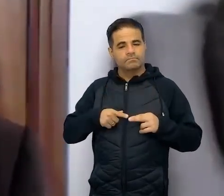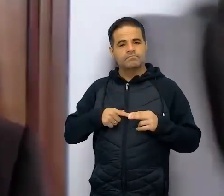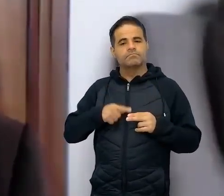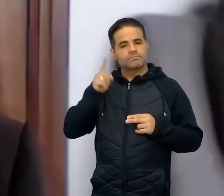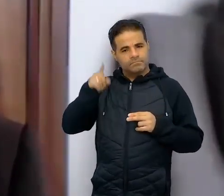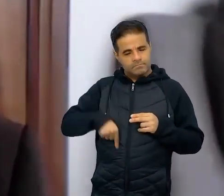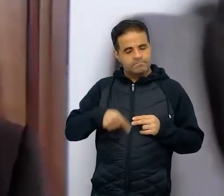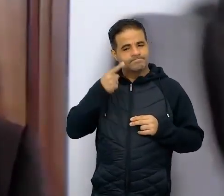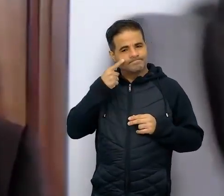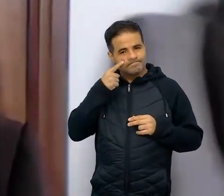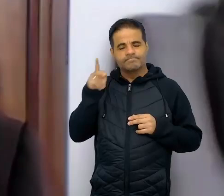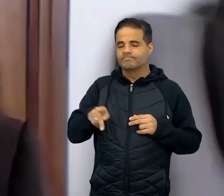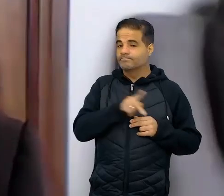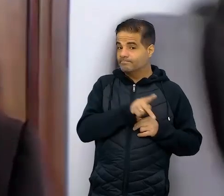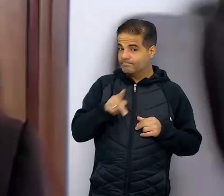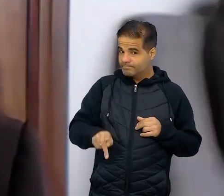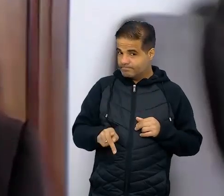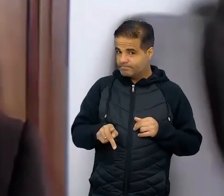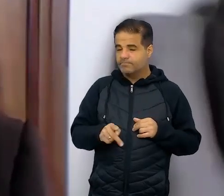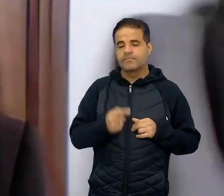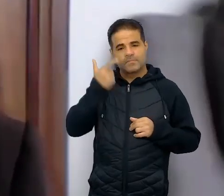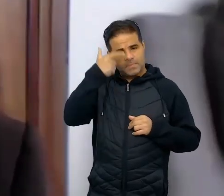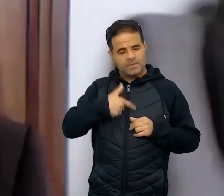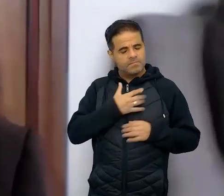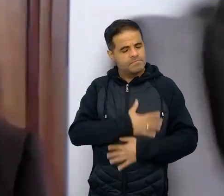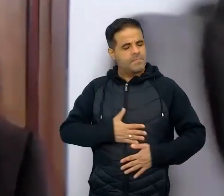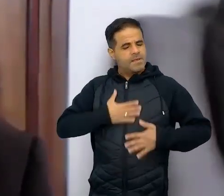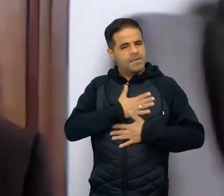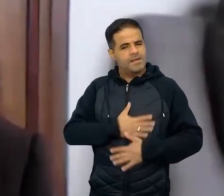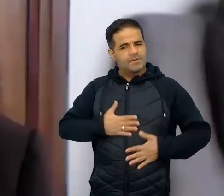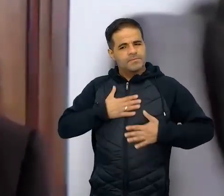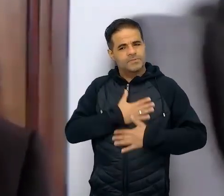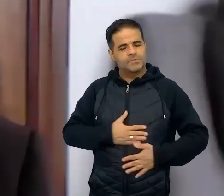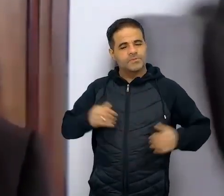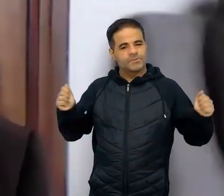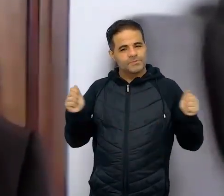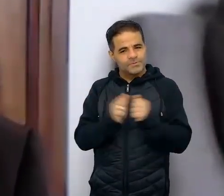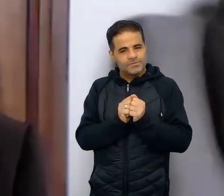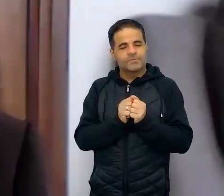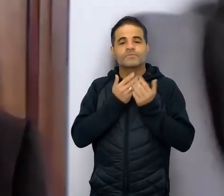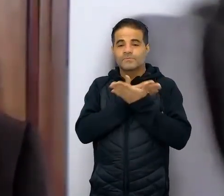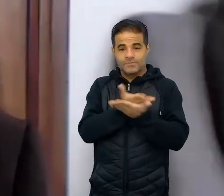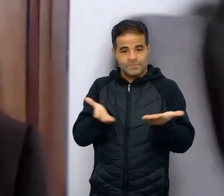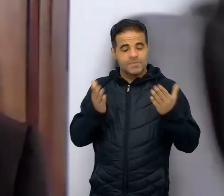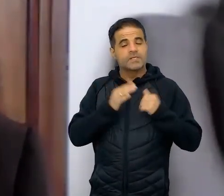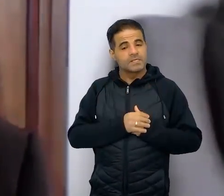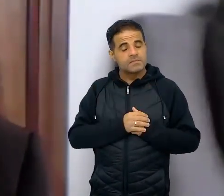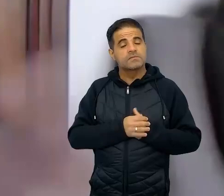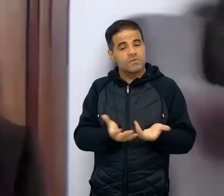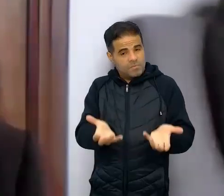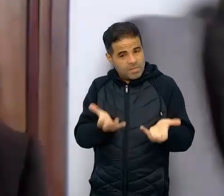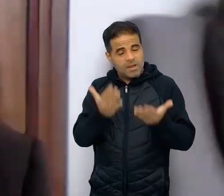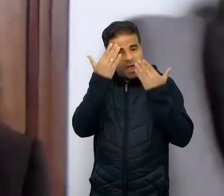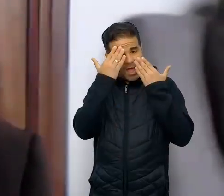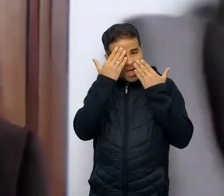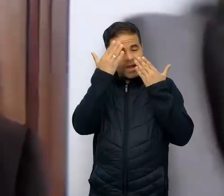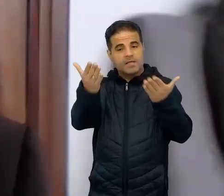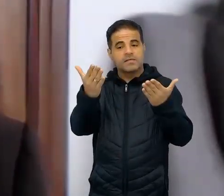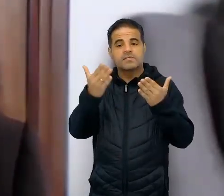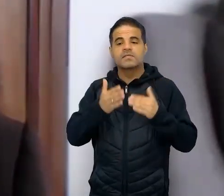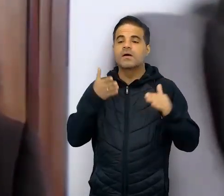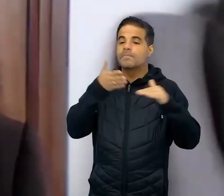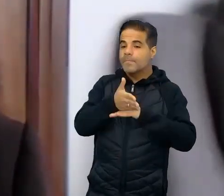formação de professores, e é um imenso prazer estar aqui junto de vocês. Eu gostaria de agradecer